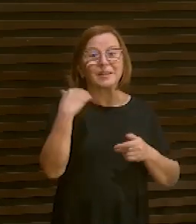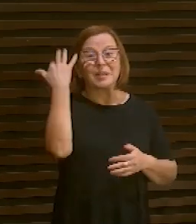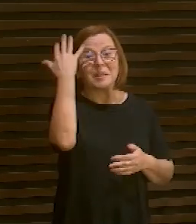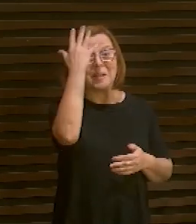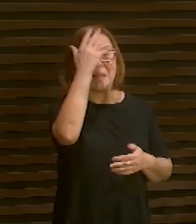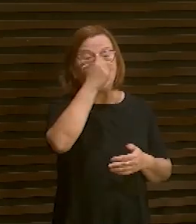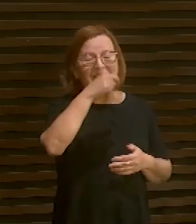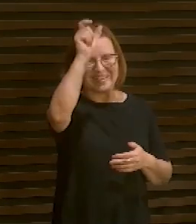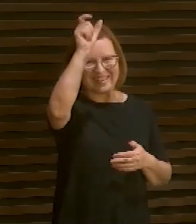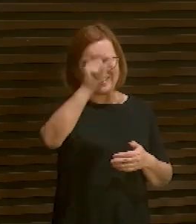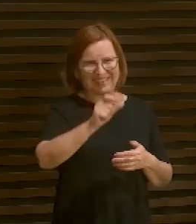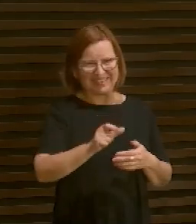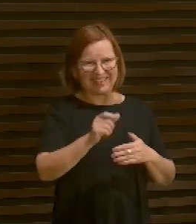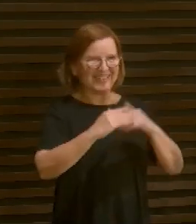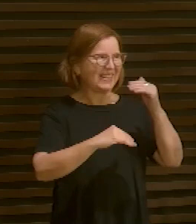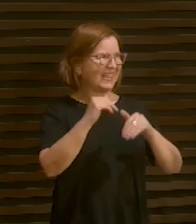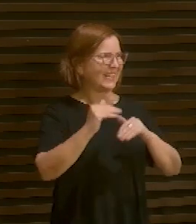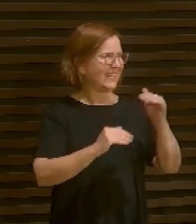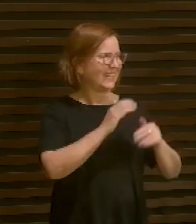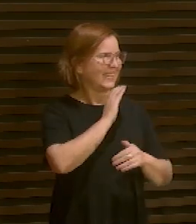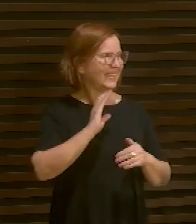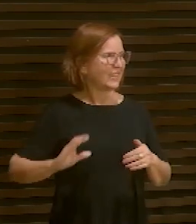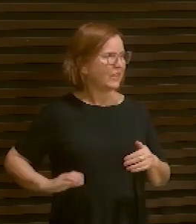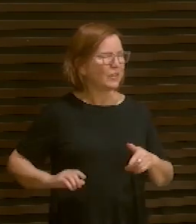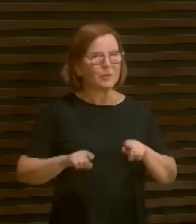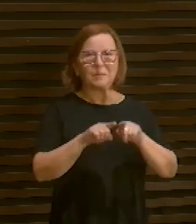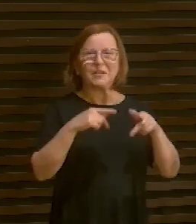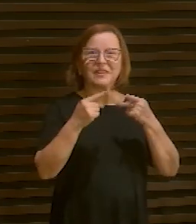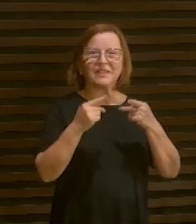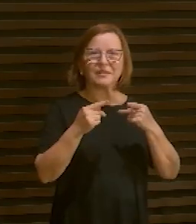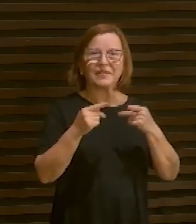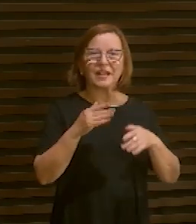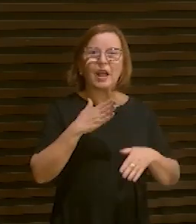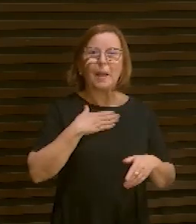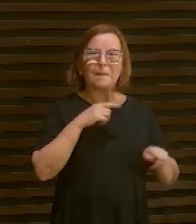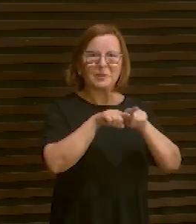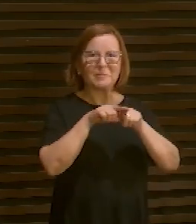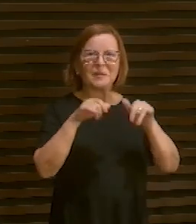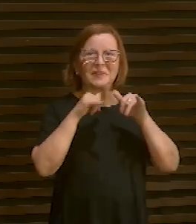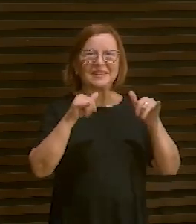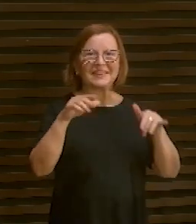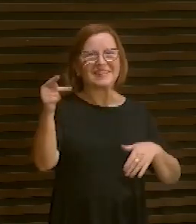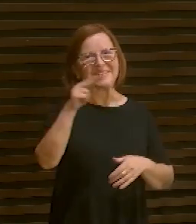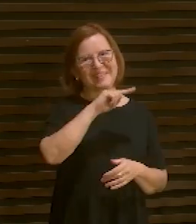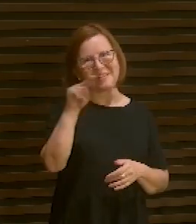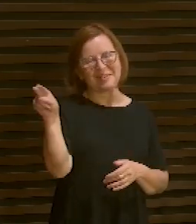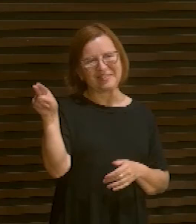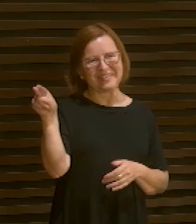obra de Cristo. A beleza da pessoa e da obra de Cristo. Mas ele diz assim, ó: a meus irmãos declararei o teu nome.